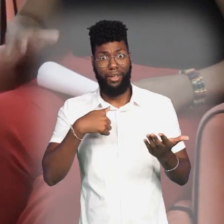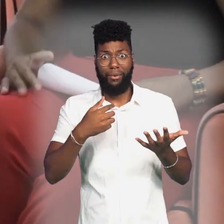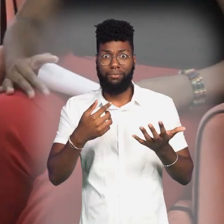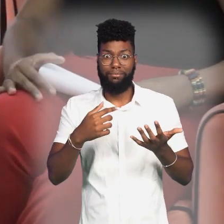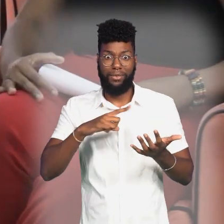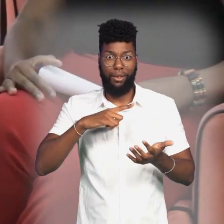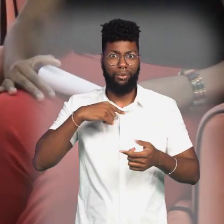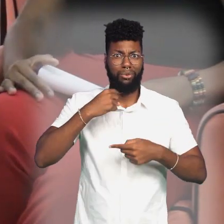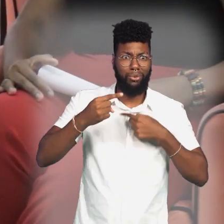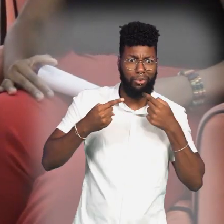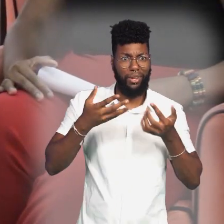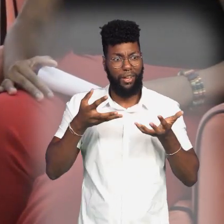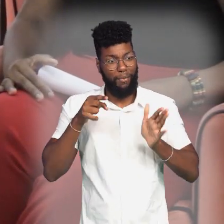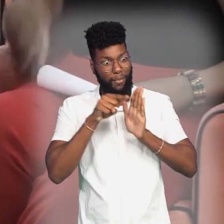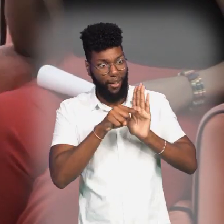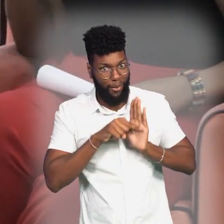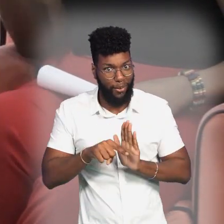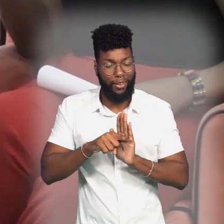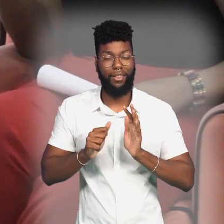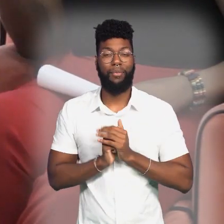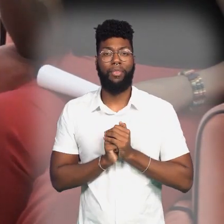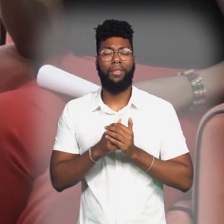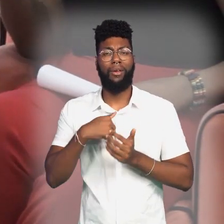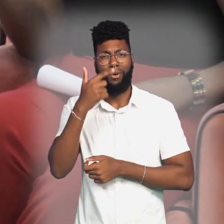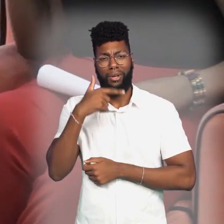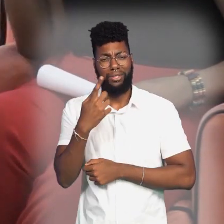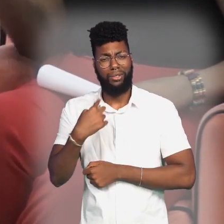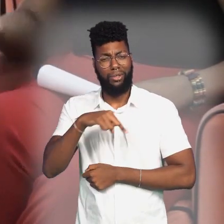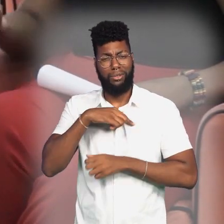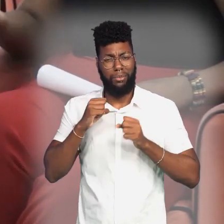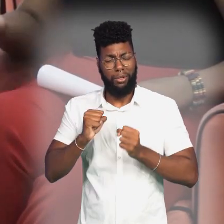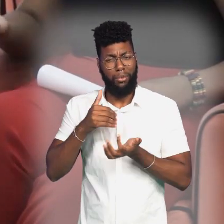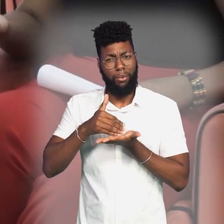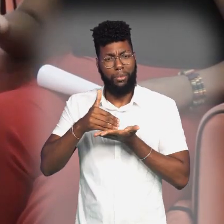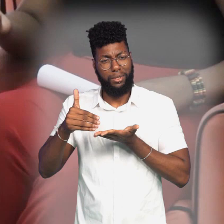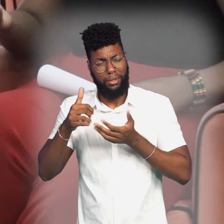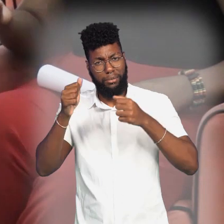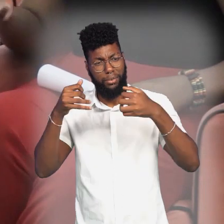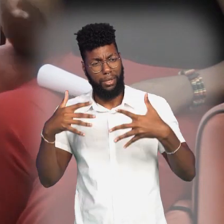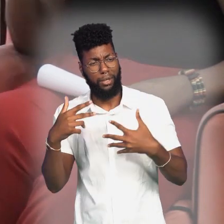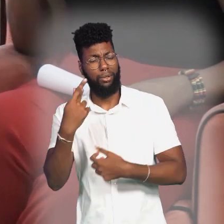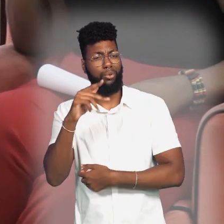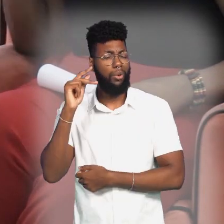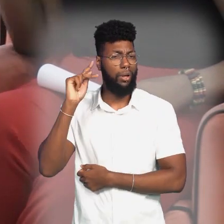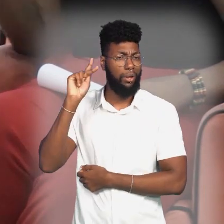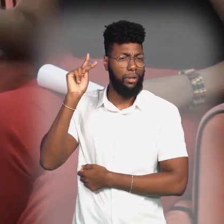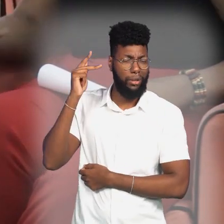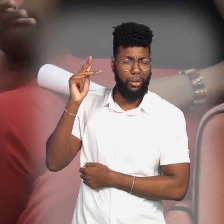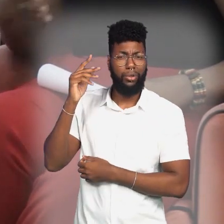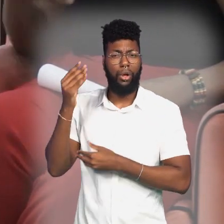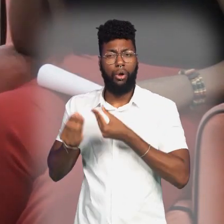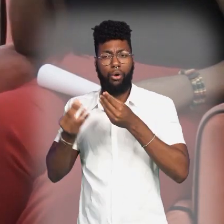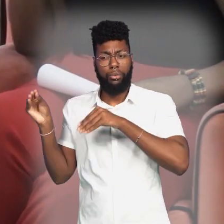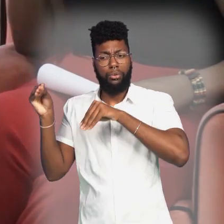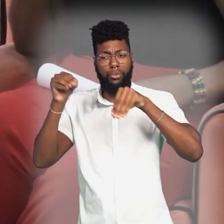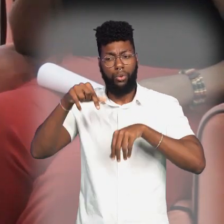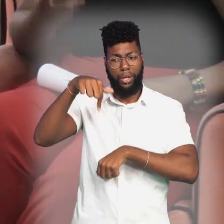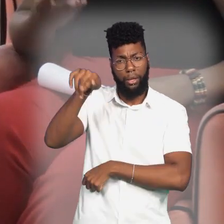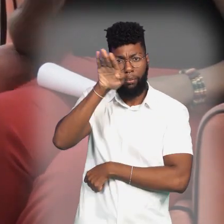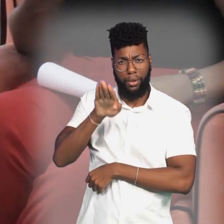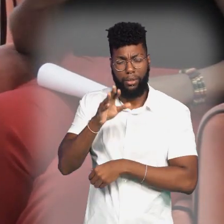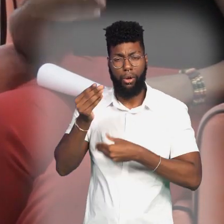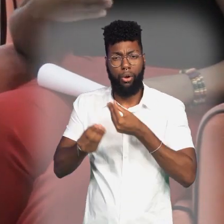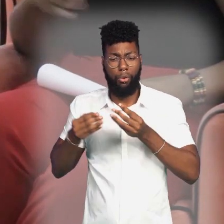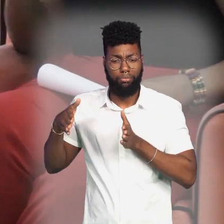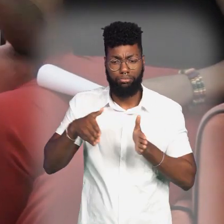de perguntas para fazer, mas acho que ele podia começar falando um pouco sobre a história dele, né, prof? Assim, como ele chegou aqui no Brasil, como é que foi a tua